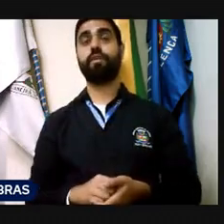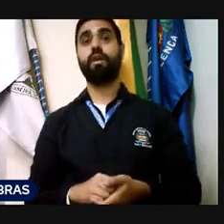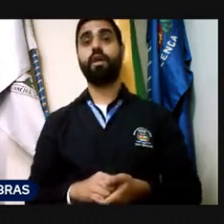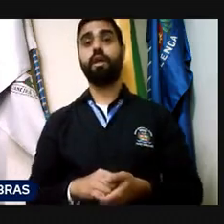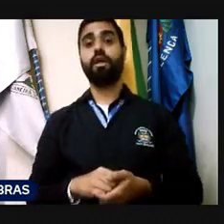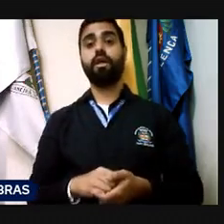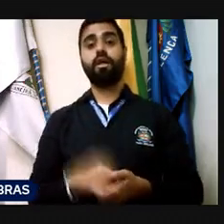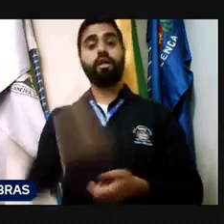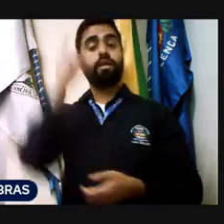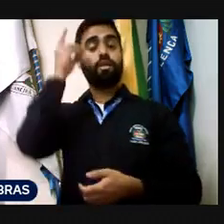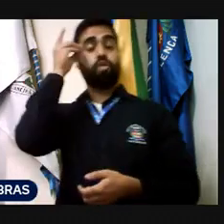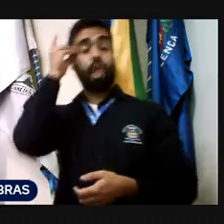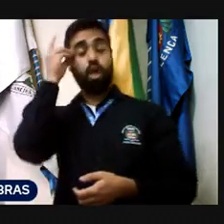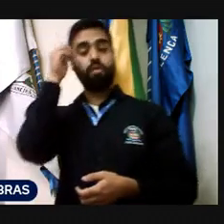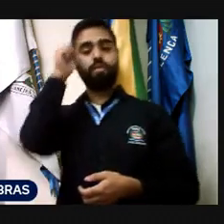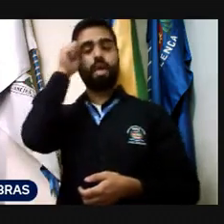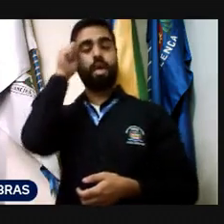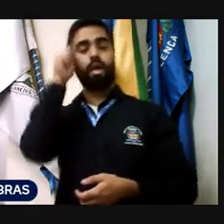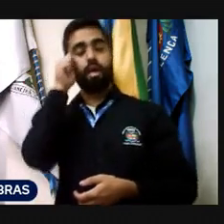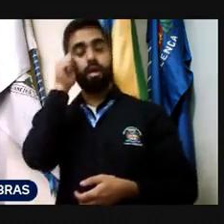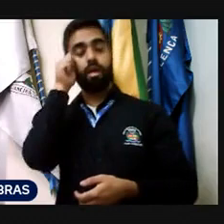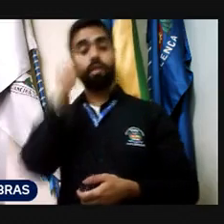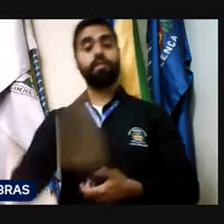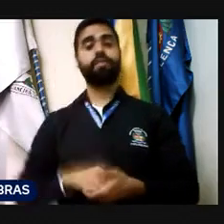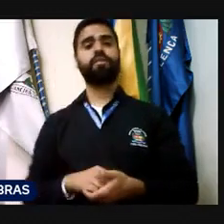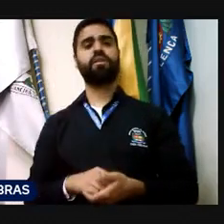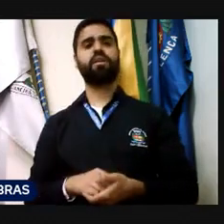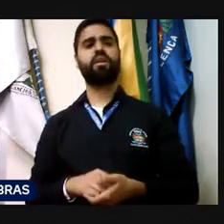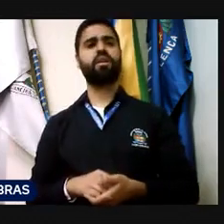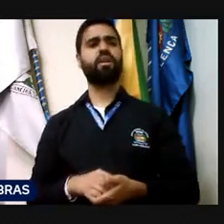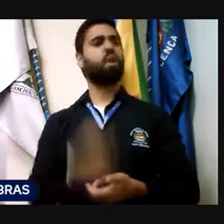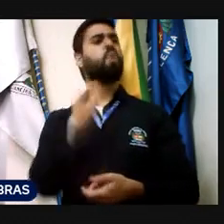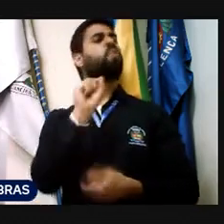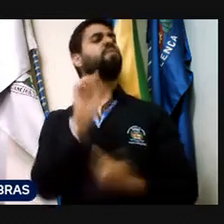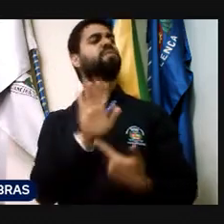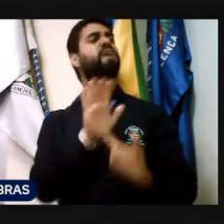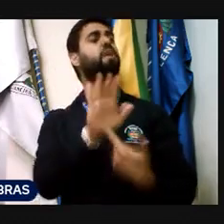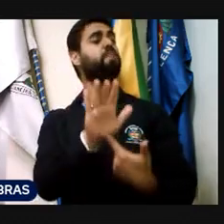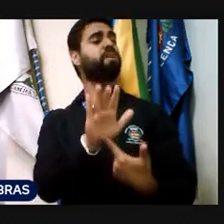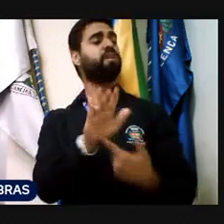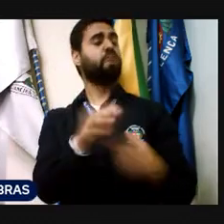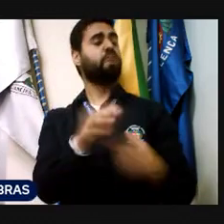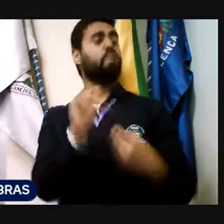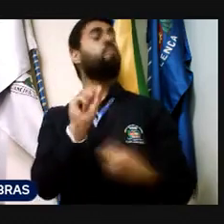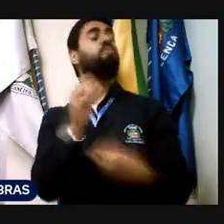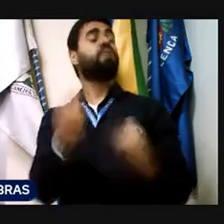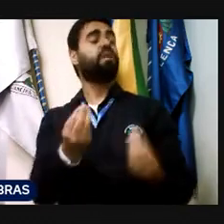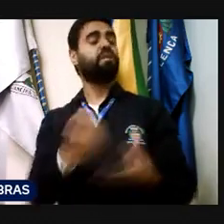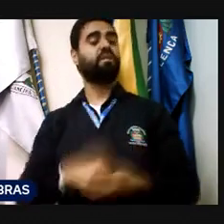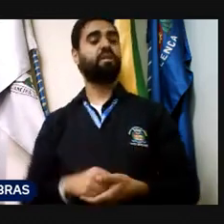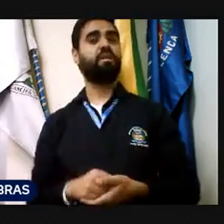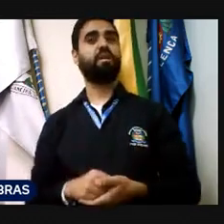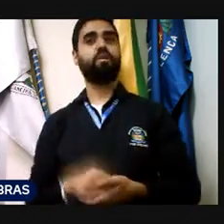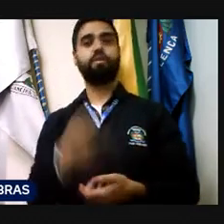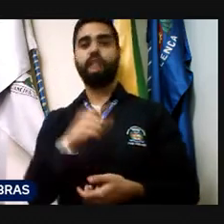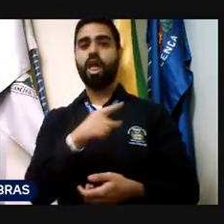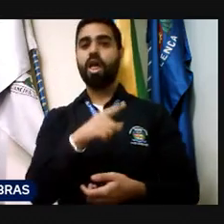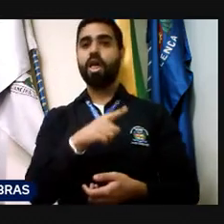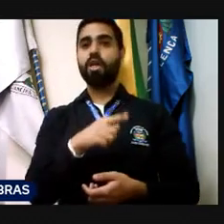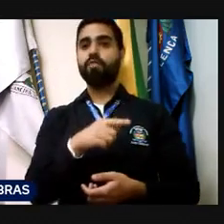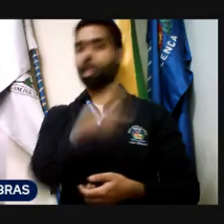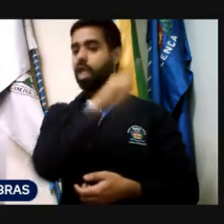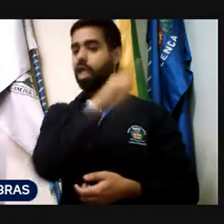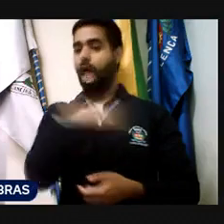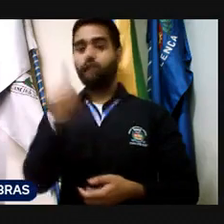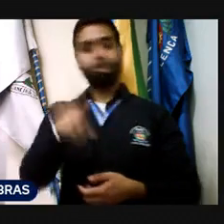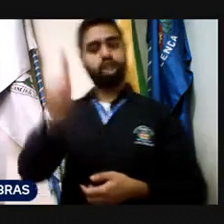Down, do autismo. E o que você apresenta em contrapartida quando você nega direitos fundamentais